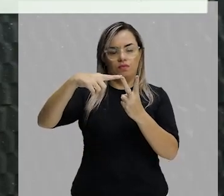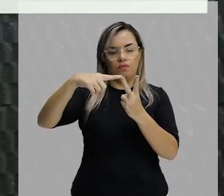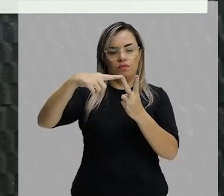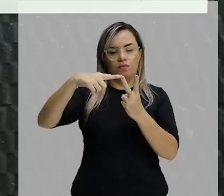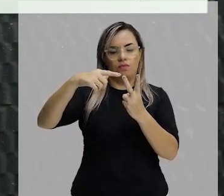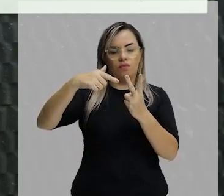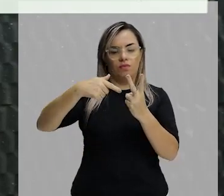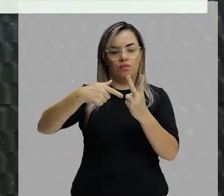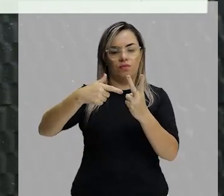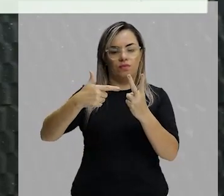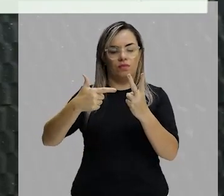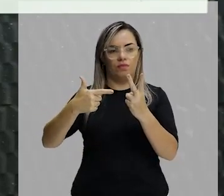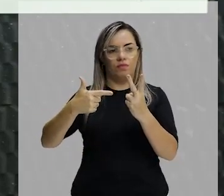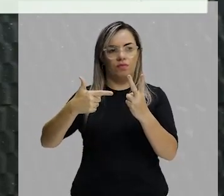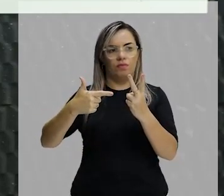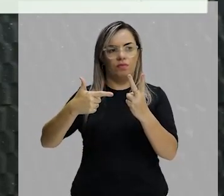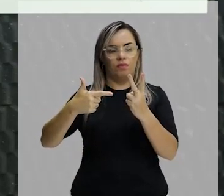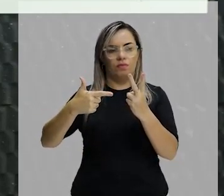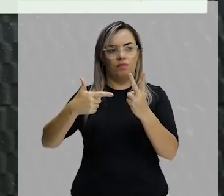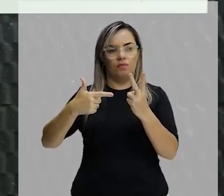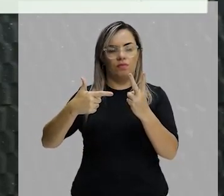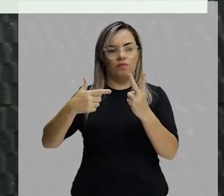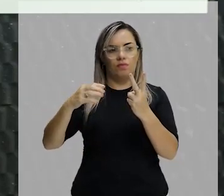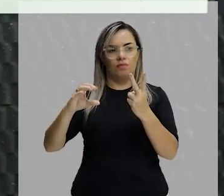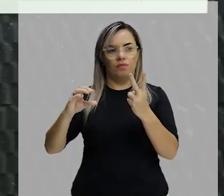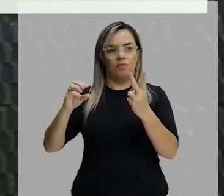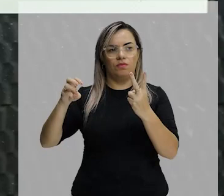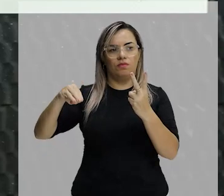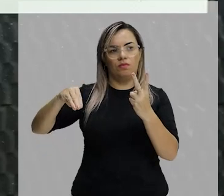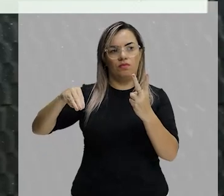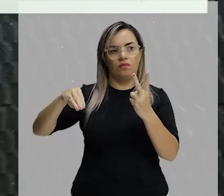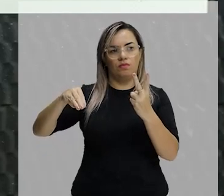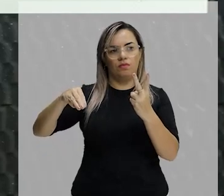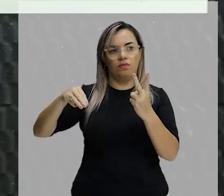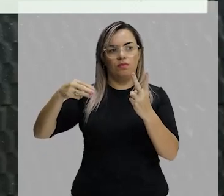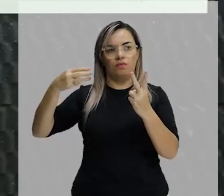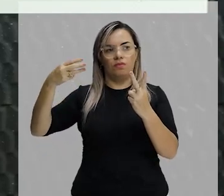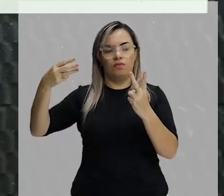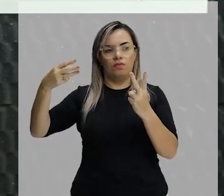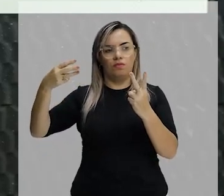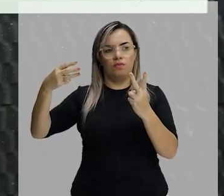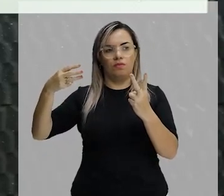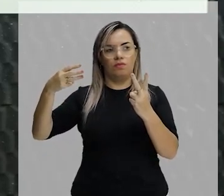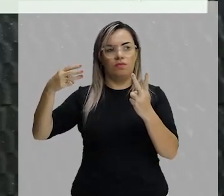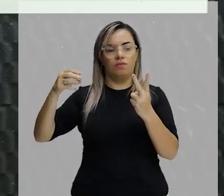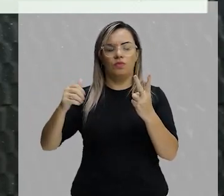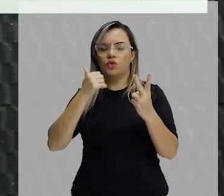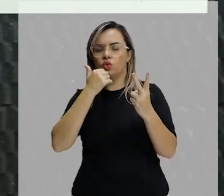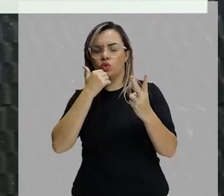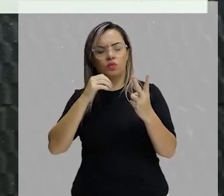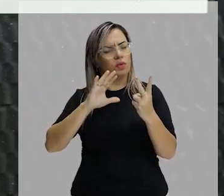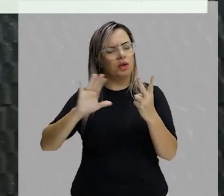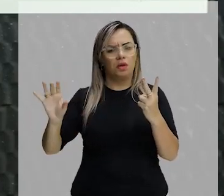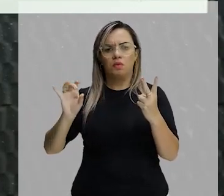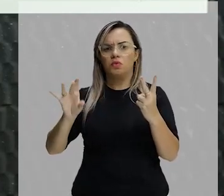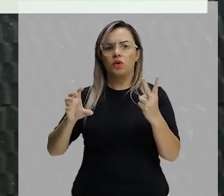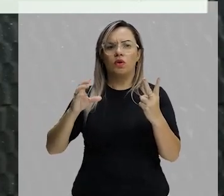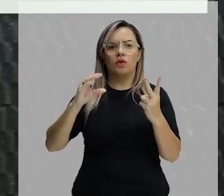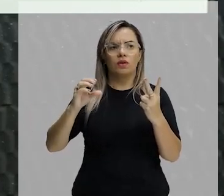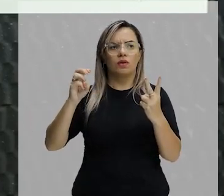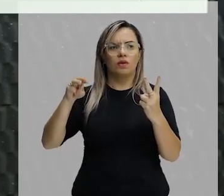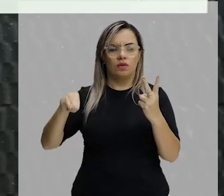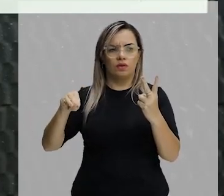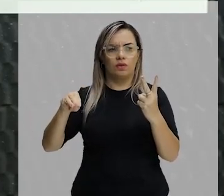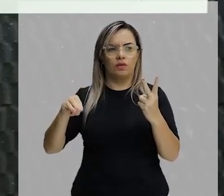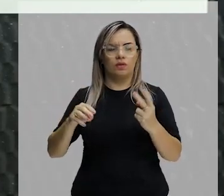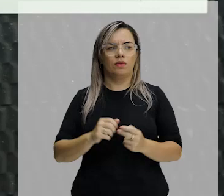Tá? 72 centímetros cúbicos. Pronto. Centímetros, desculpa, que é só aresta. Se você quiser,